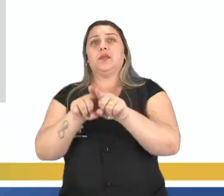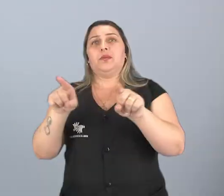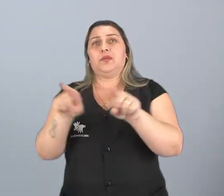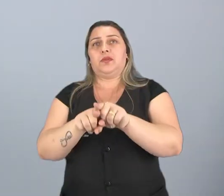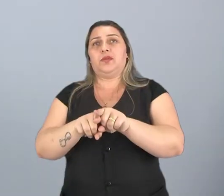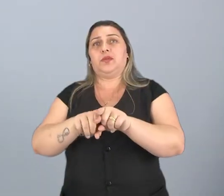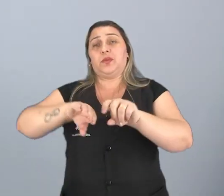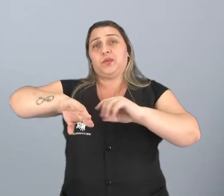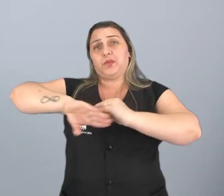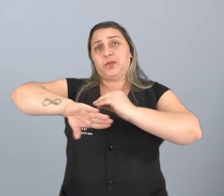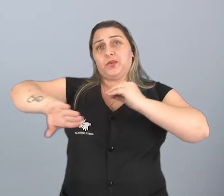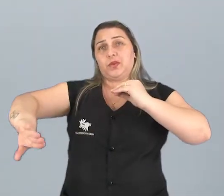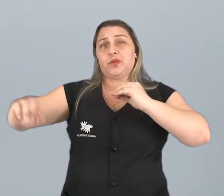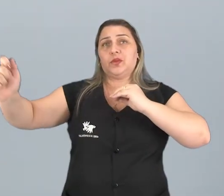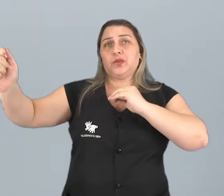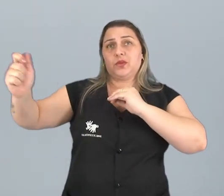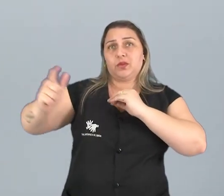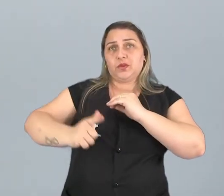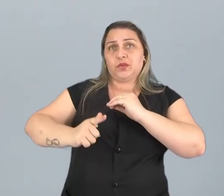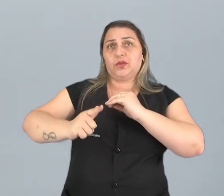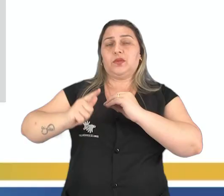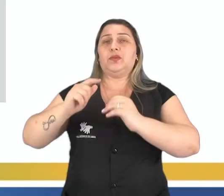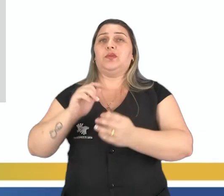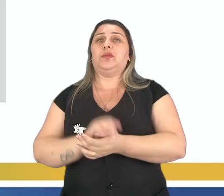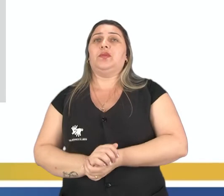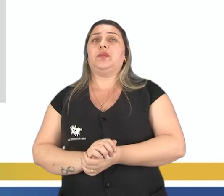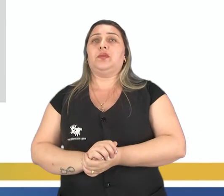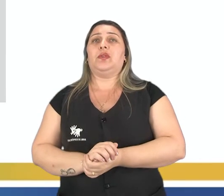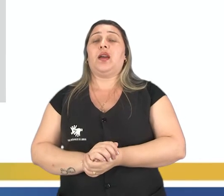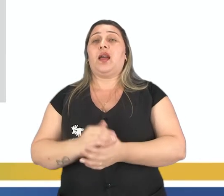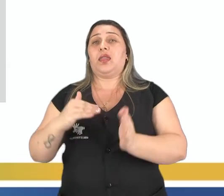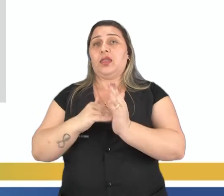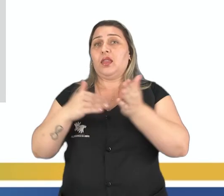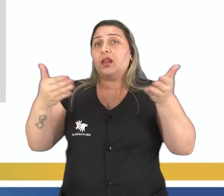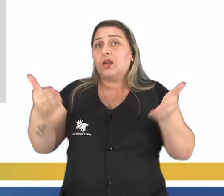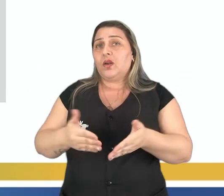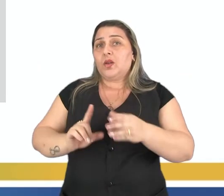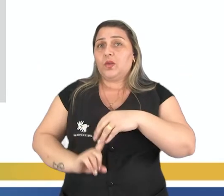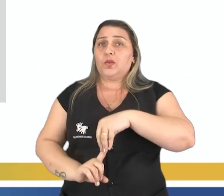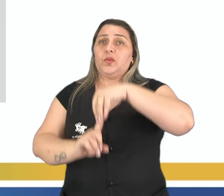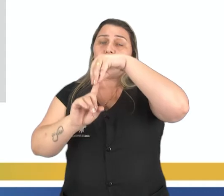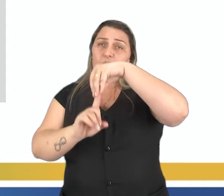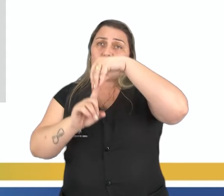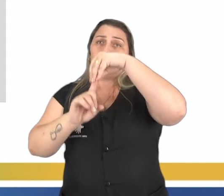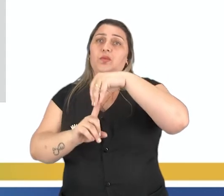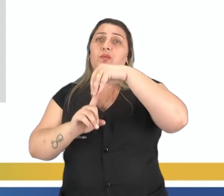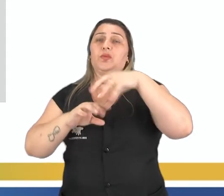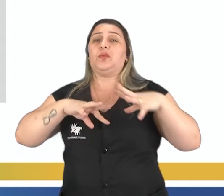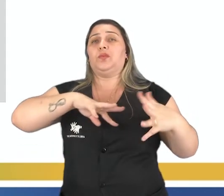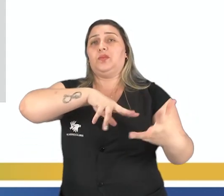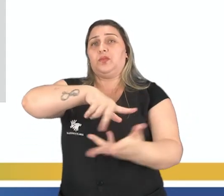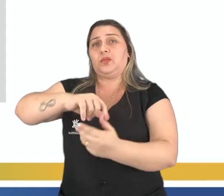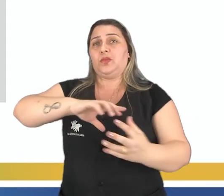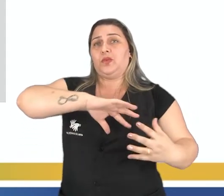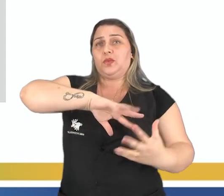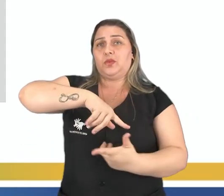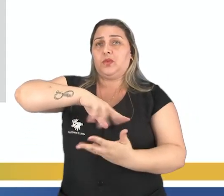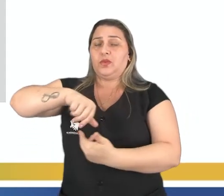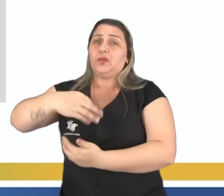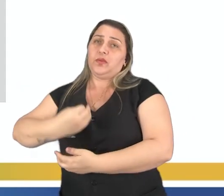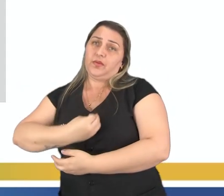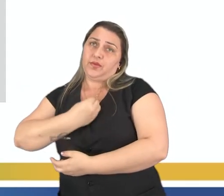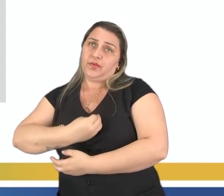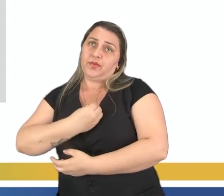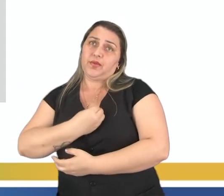pouco mais distante do Sol. A Terra é até agora o único planeta caracterizado pela existência de